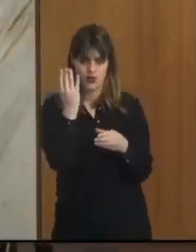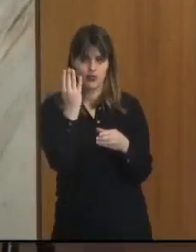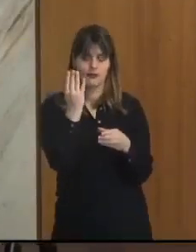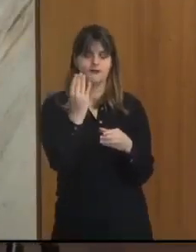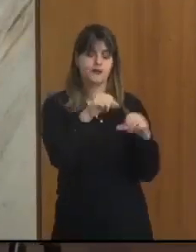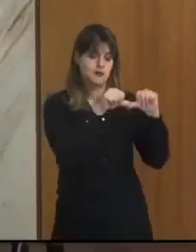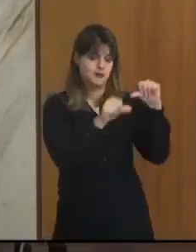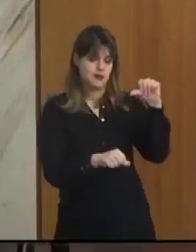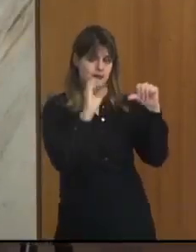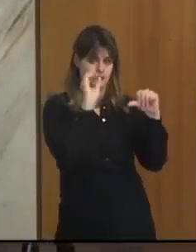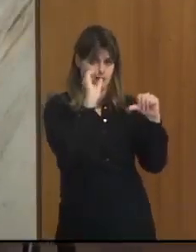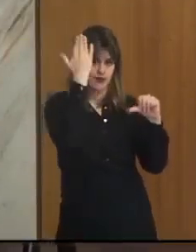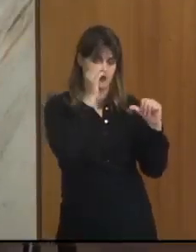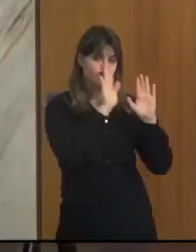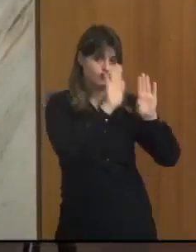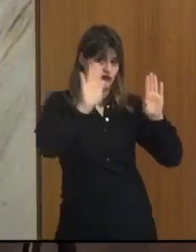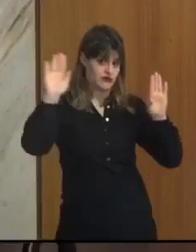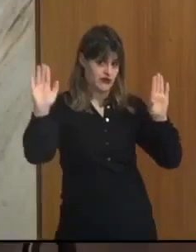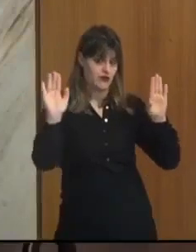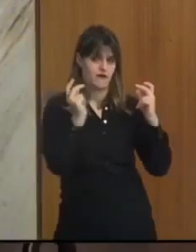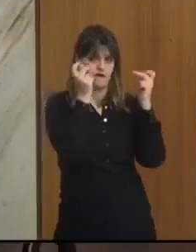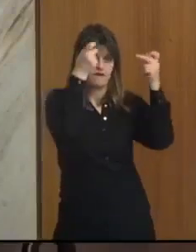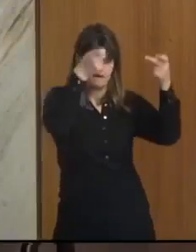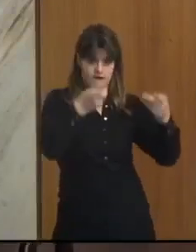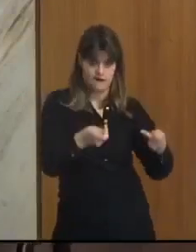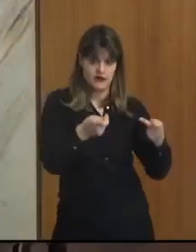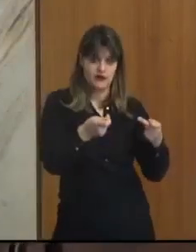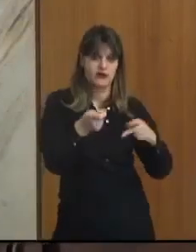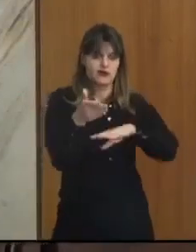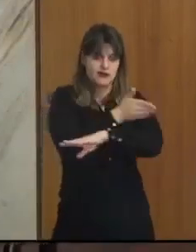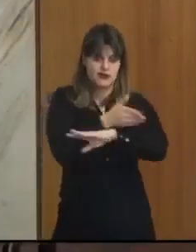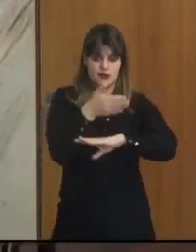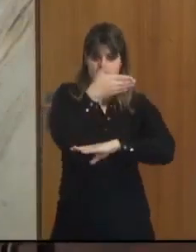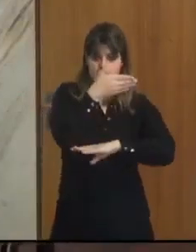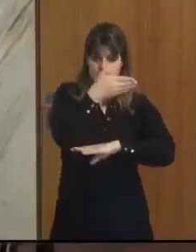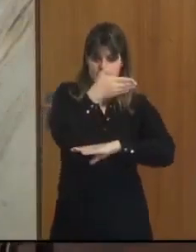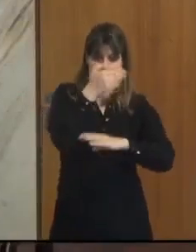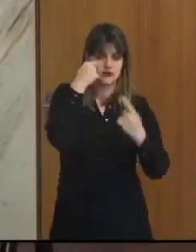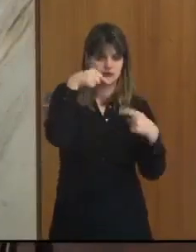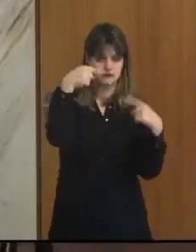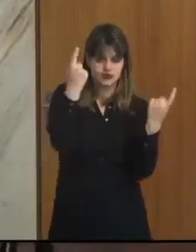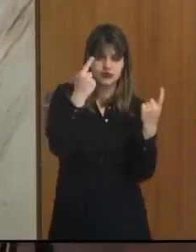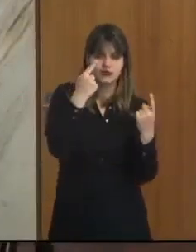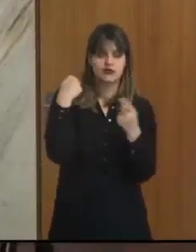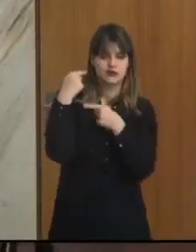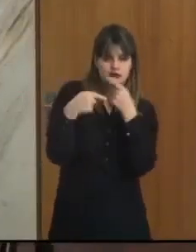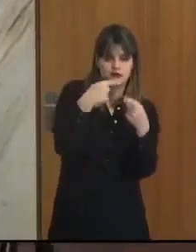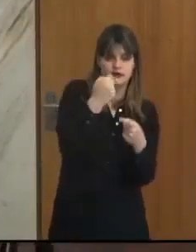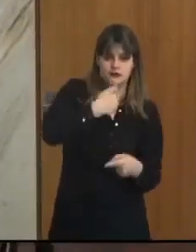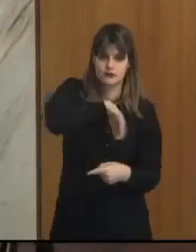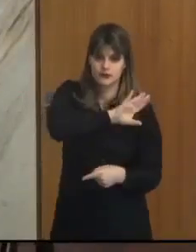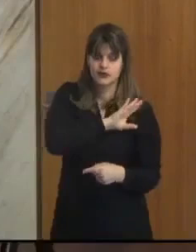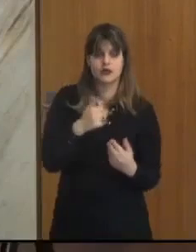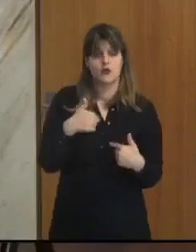Primeiro, na exposição permanente com um pote do século XVII em louça tradicional de Coimbra, da artista Assunção Moça, a